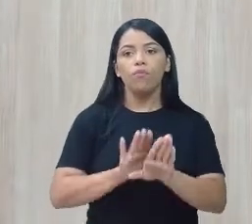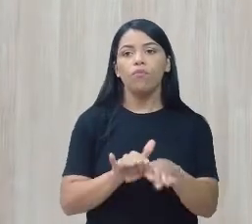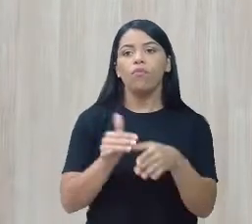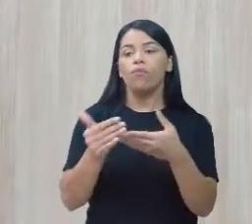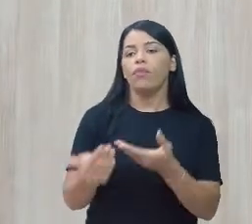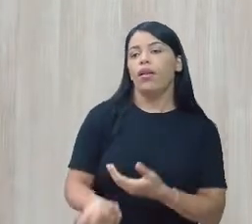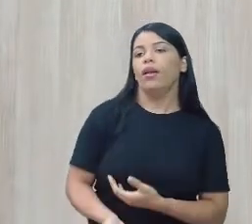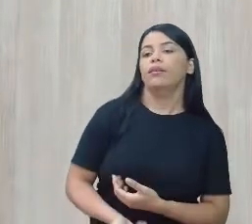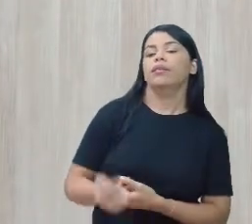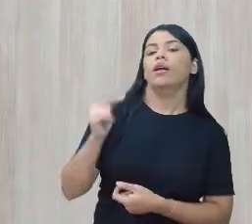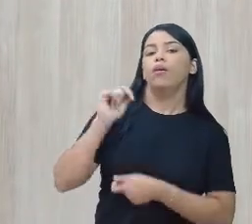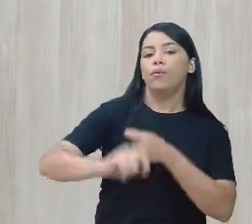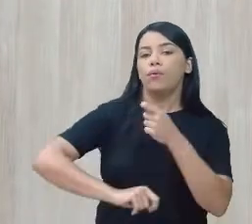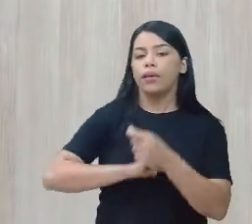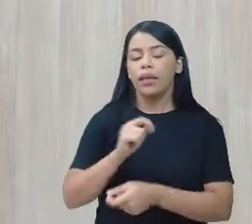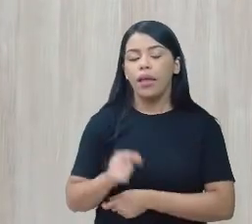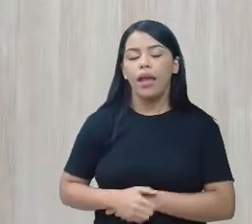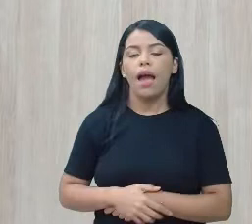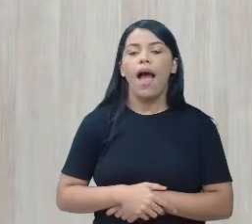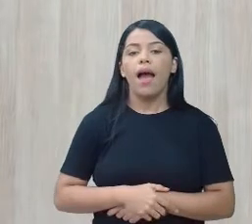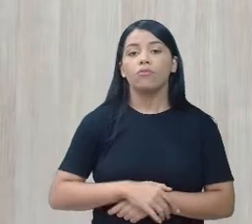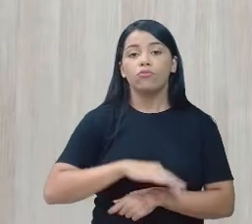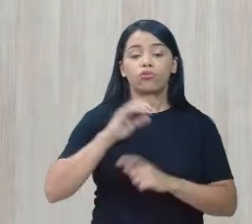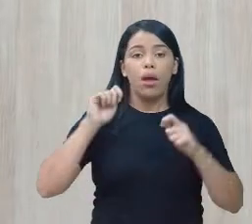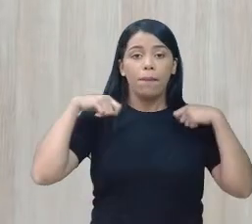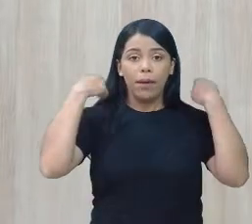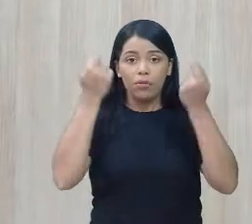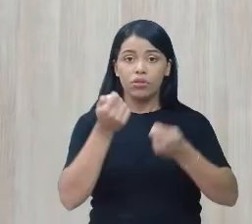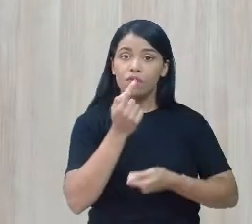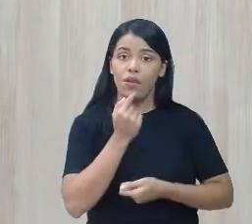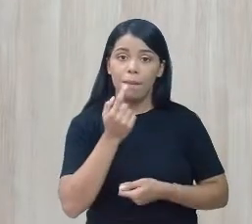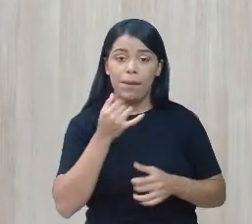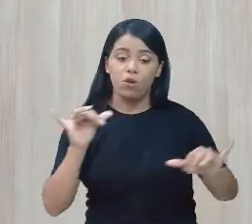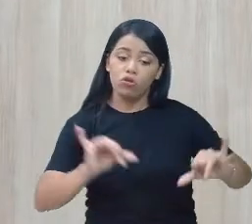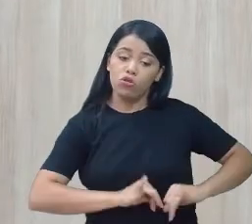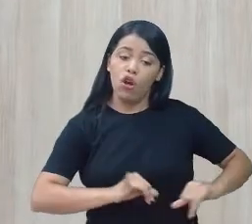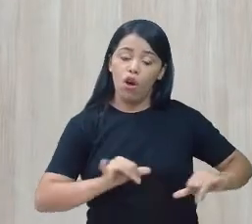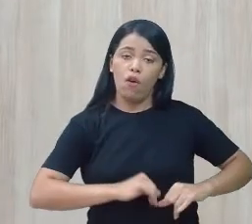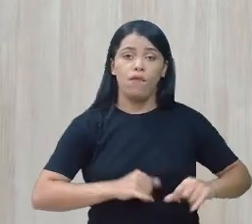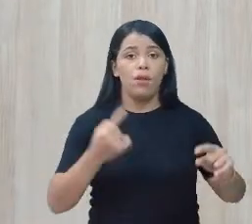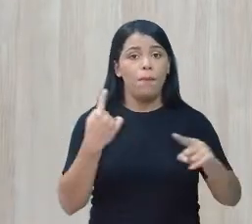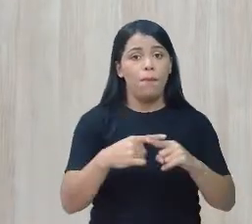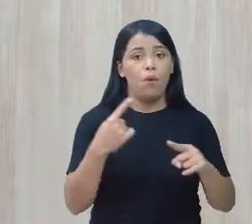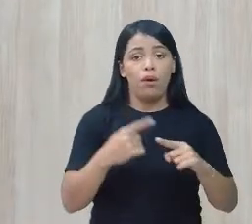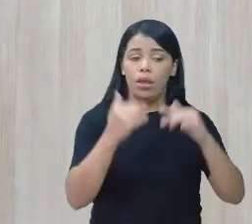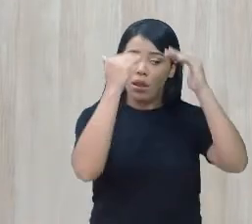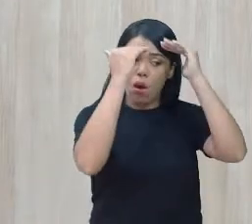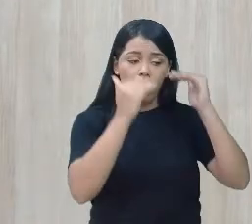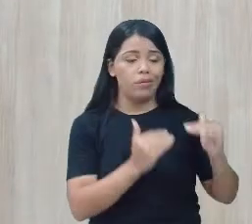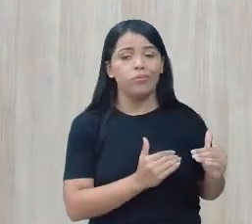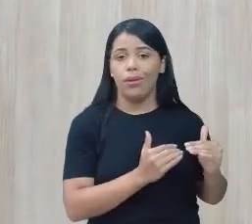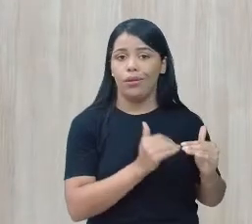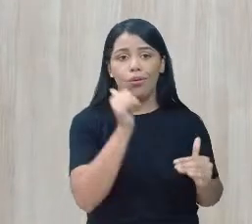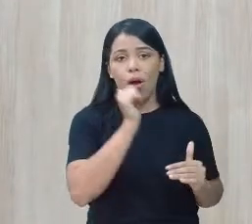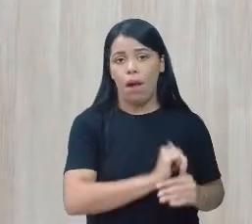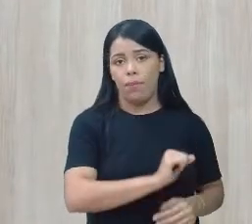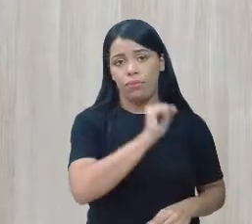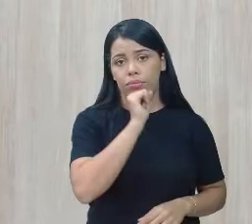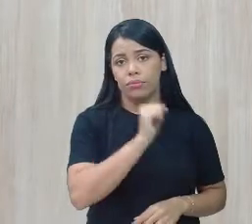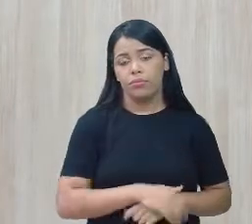acaba sofrendo as consequências daquilo em que ela não poderia fazer e acabou